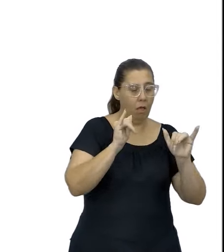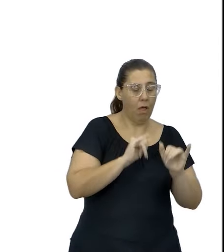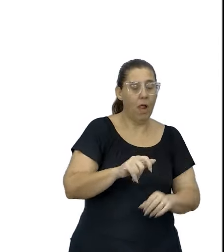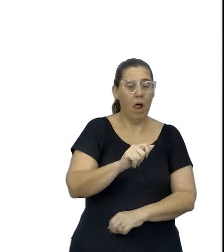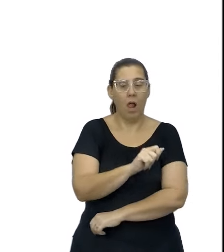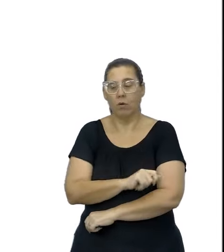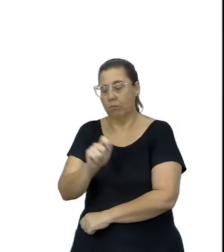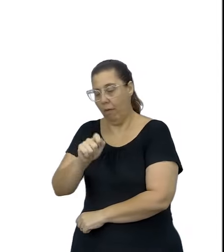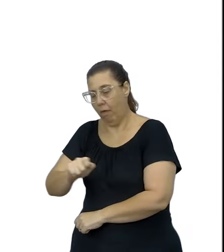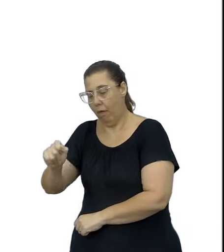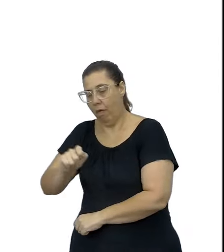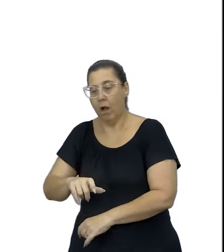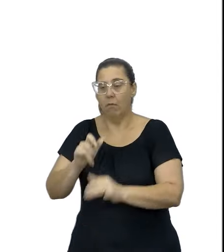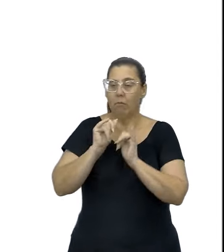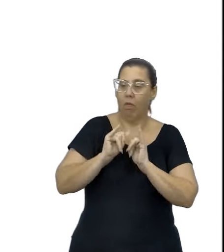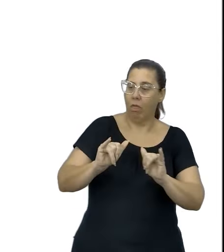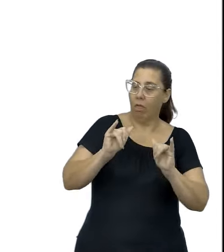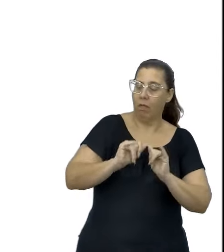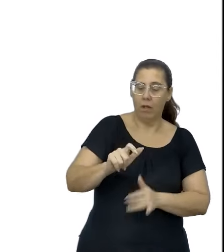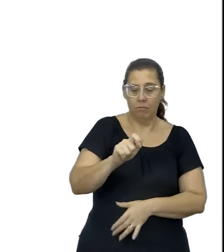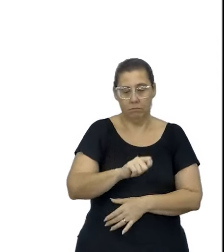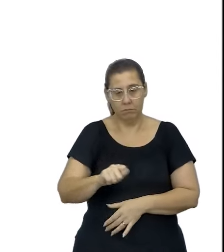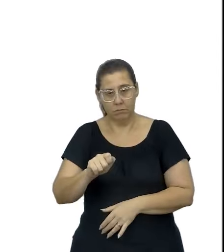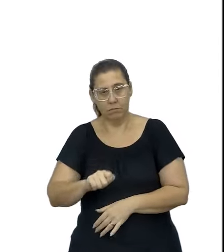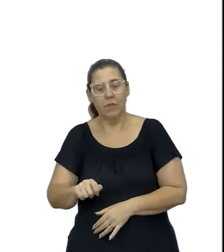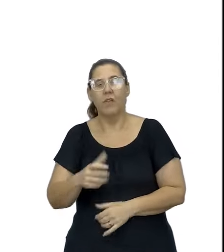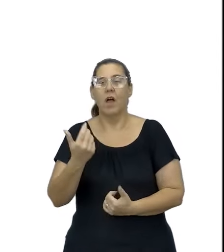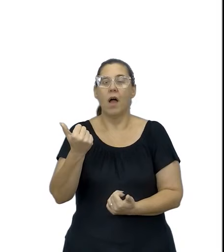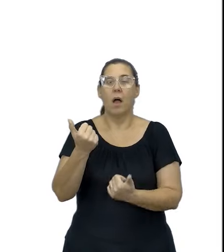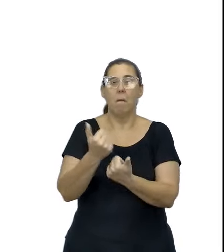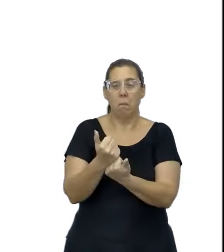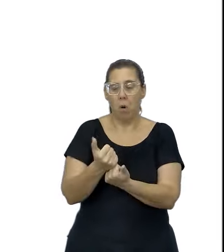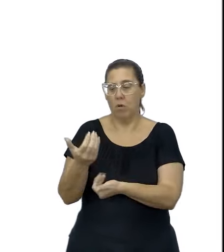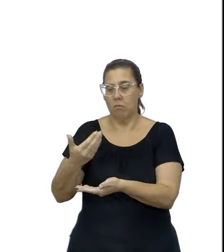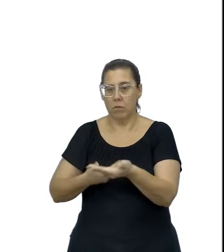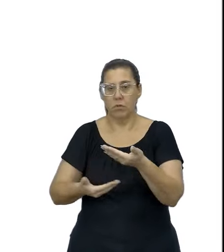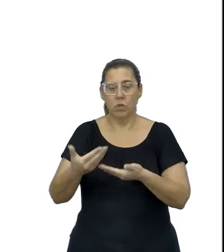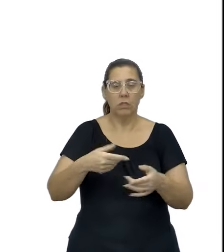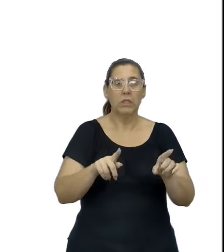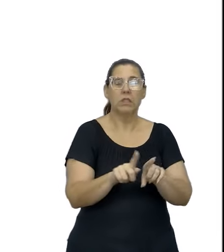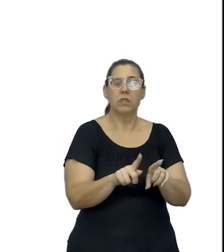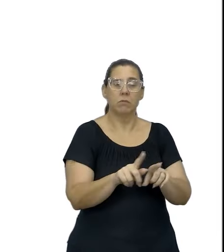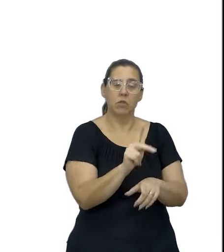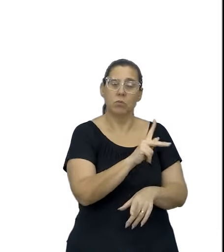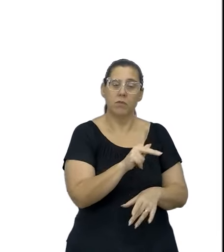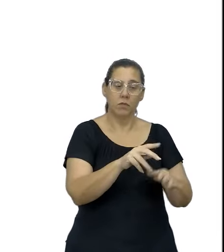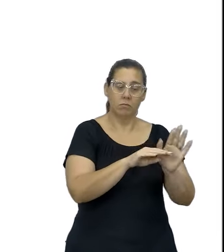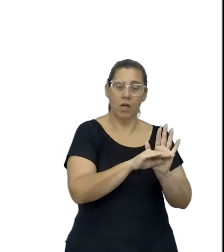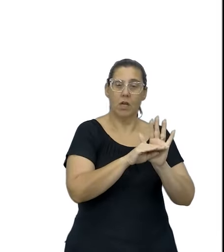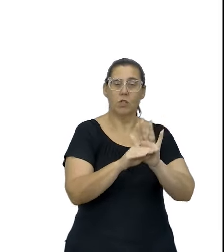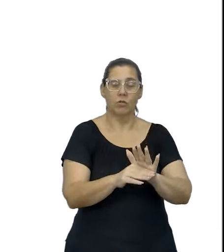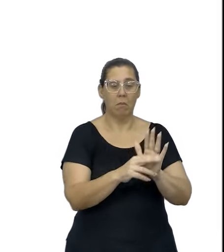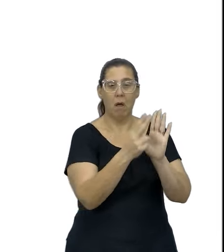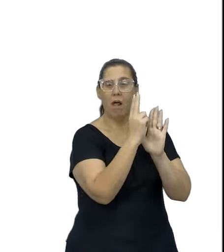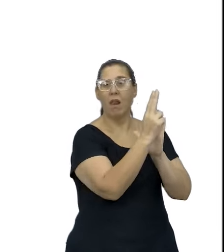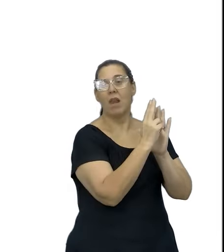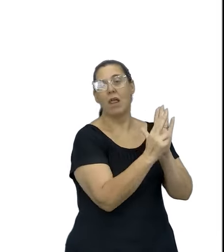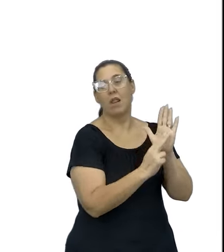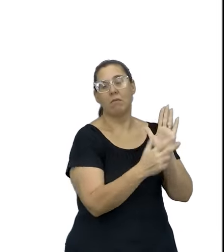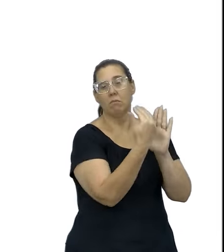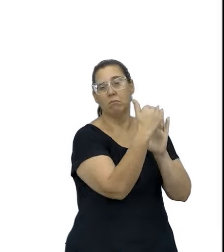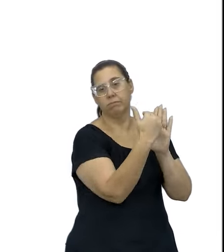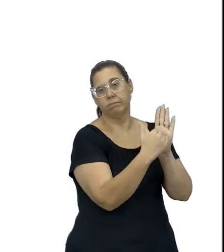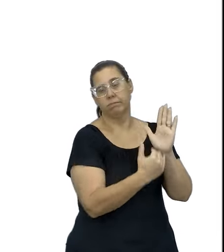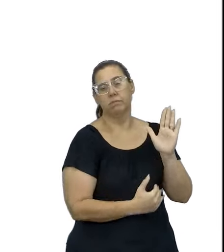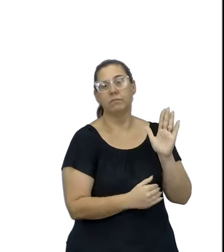os estudantes eles contarão tanto com o apoio uns dos outros quanto do professor para escreverem a lista de materiais, que é,